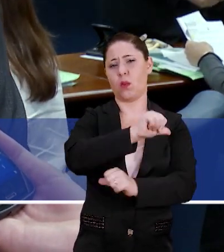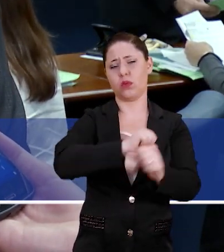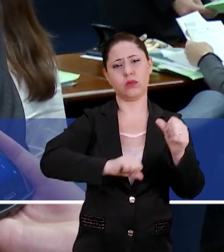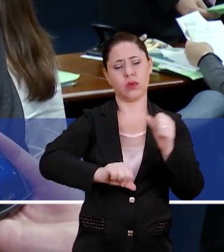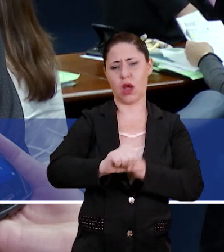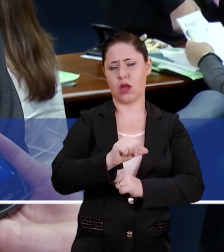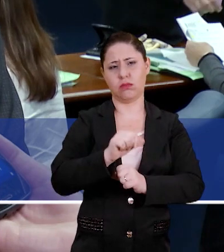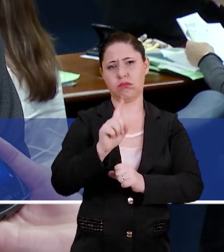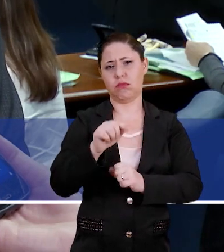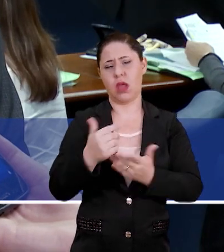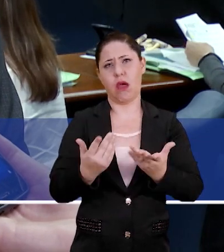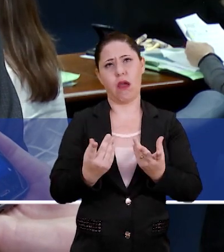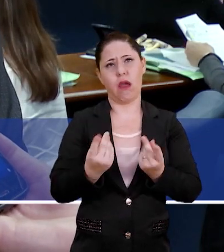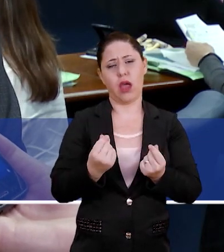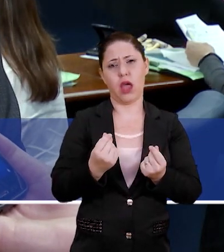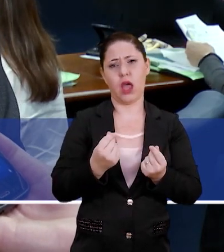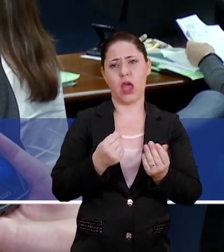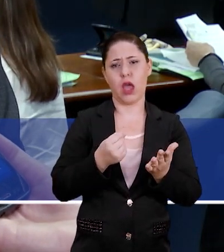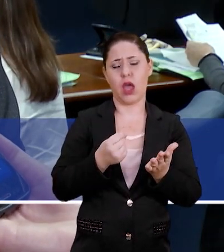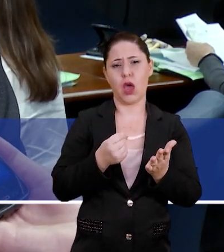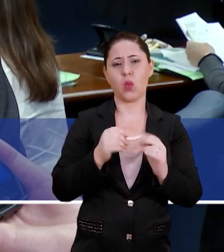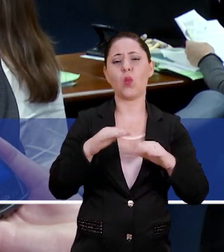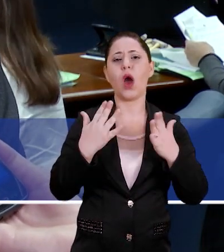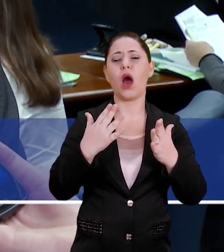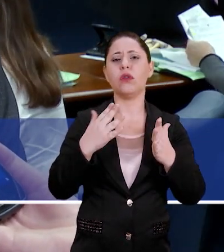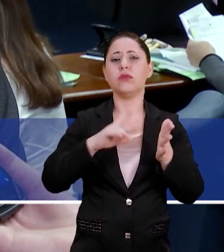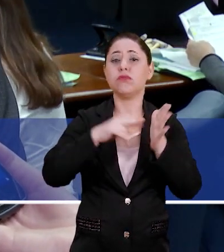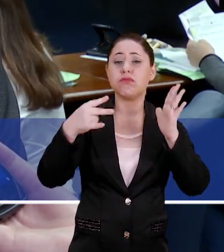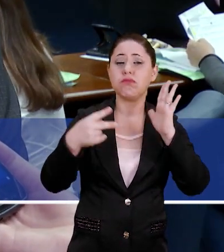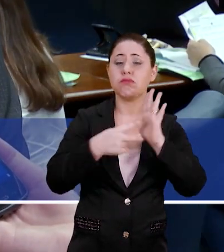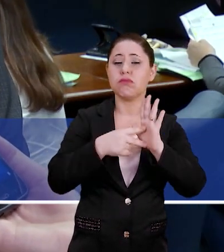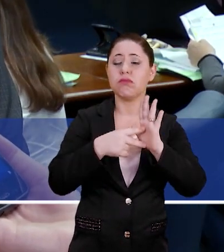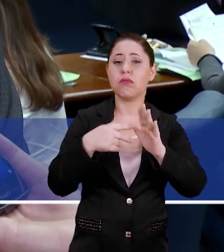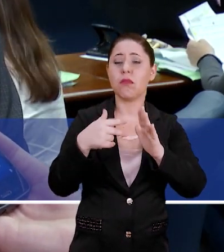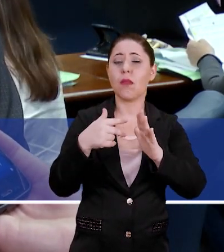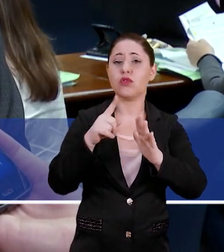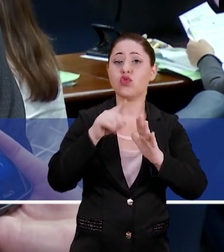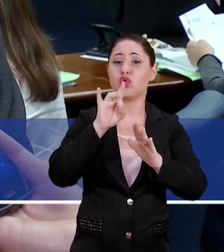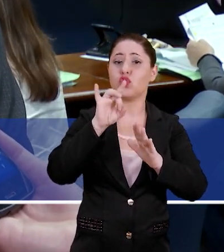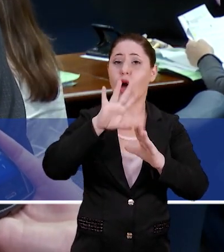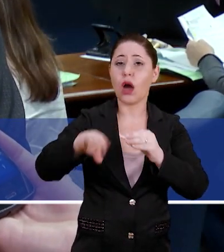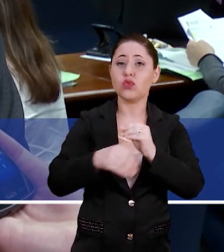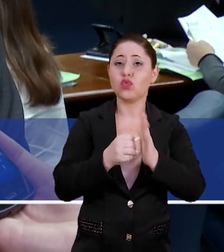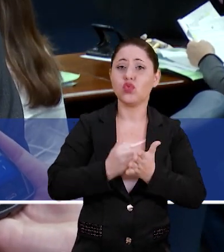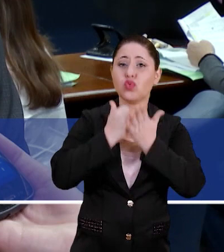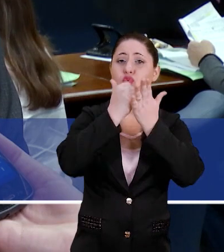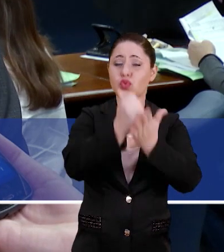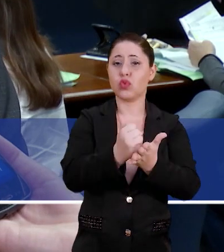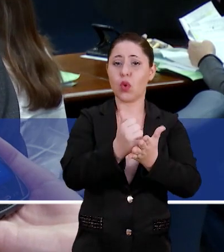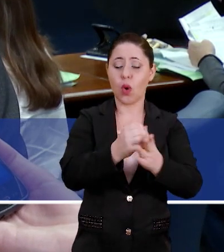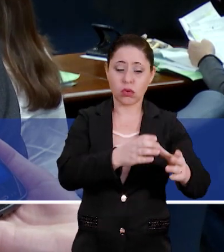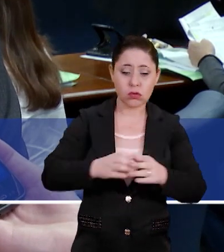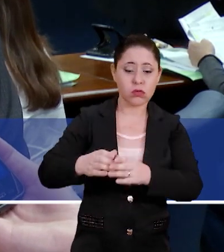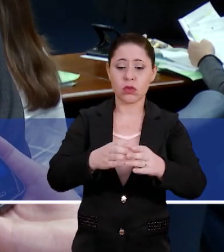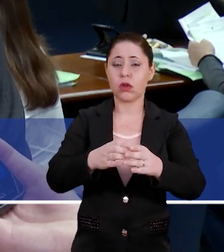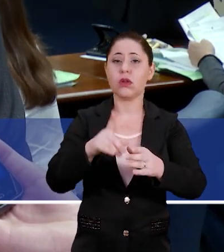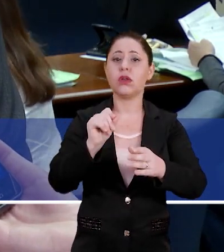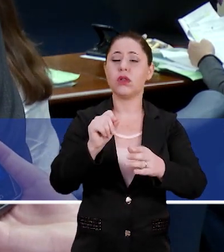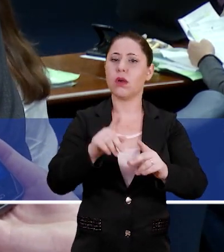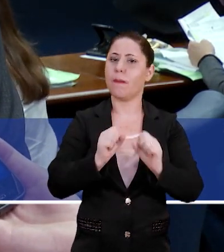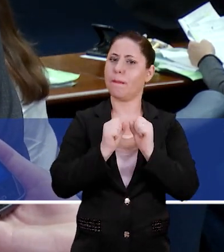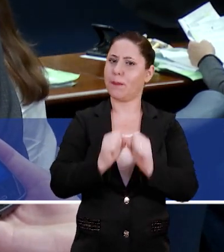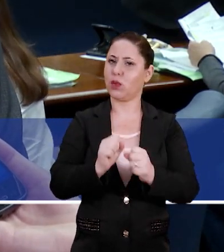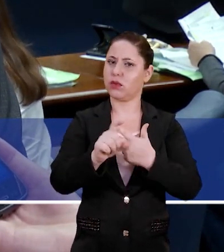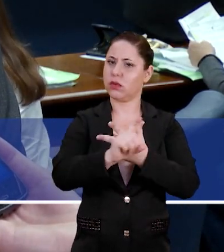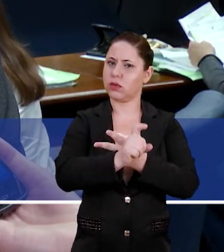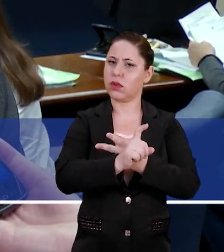mudaram digamos, o cerne do projeto, apenas veio a complementar essas áreas que